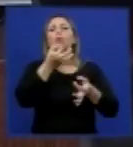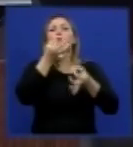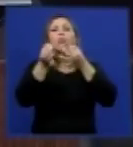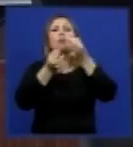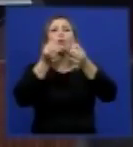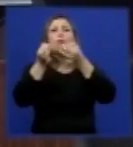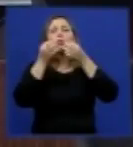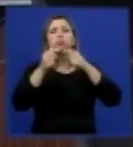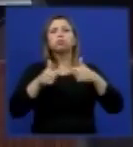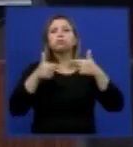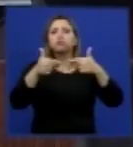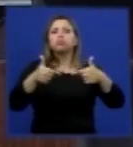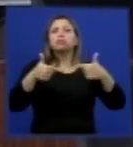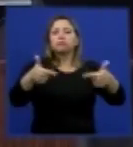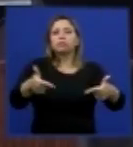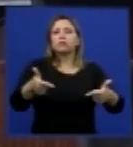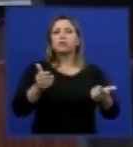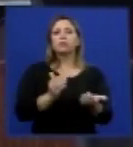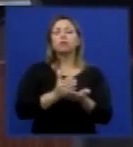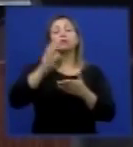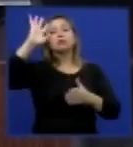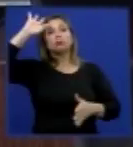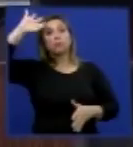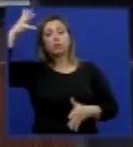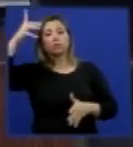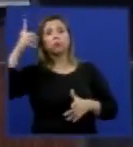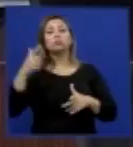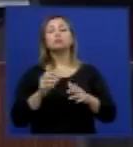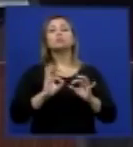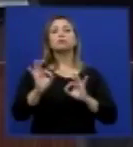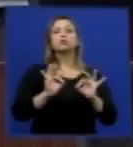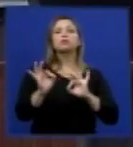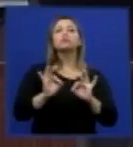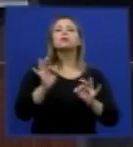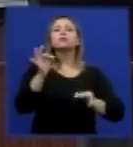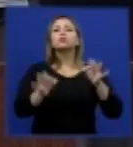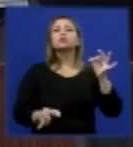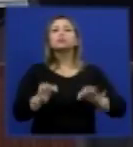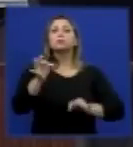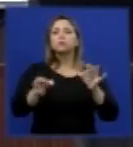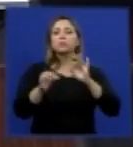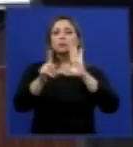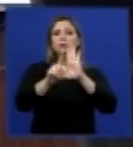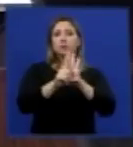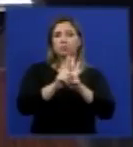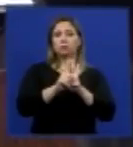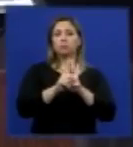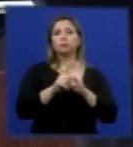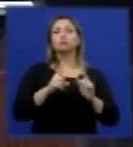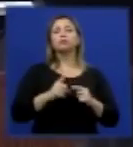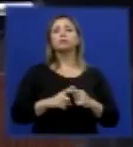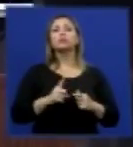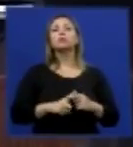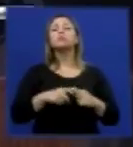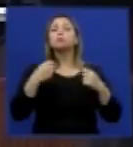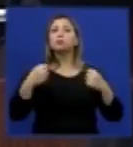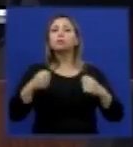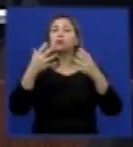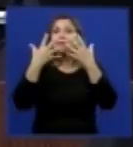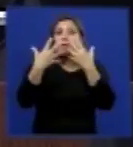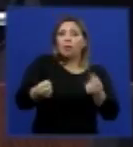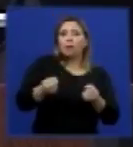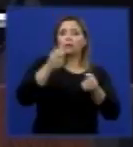da ação foram decisões judiciais que permitiram a